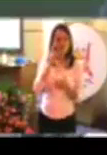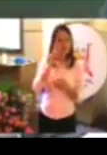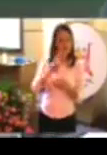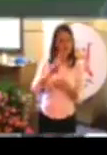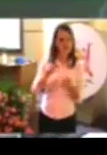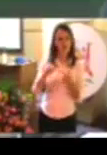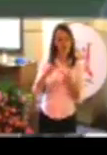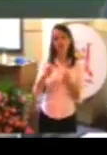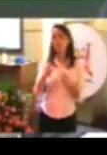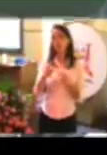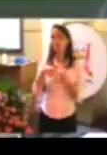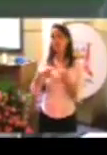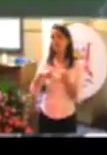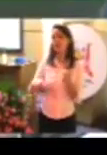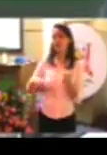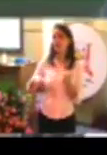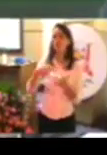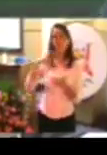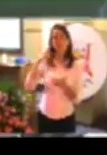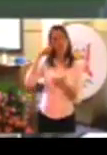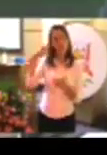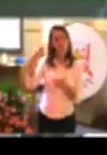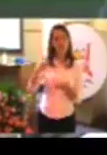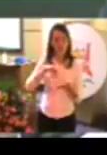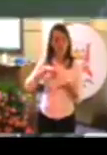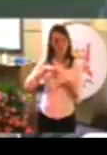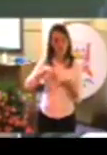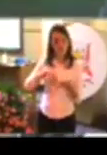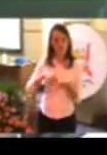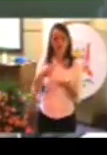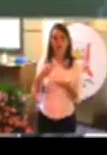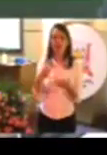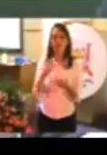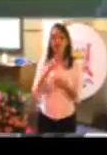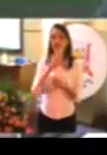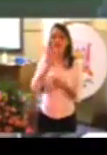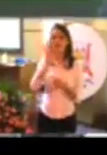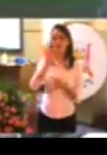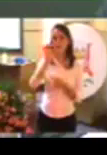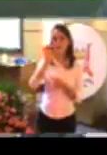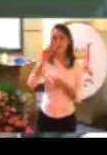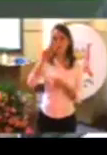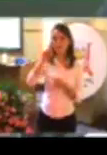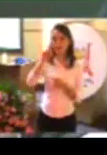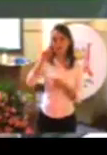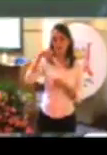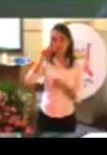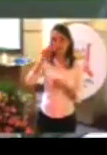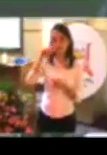O poeta que eu todo dia leio alguma coisa dele chama-se Fernando Pessoa.